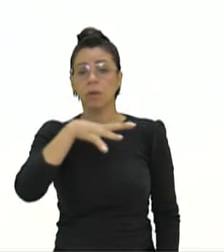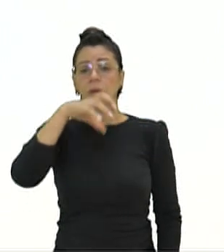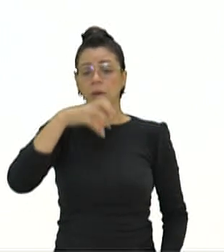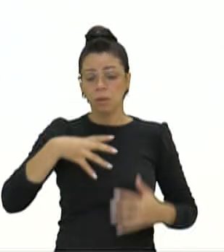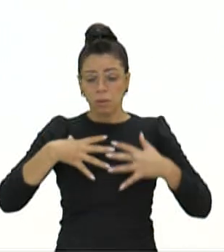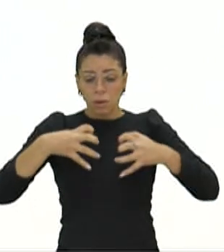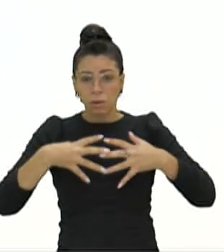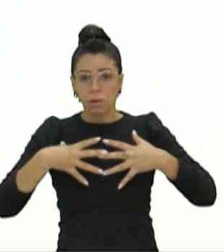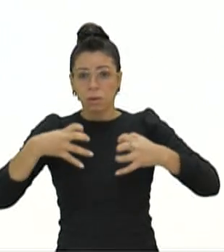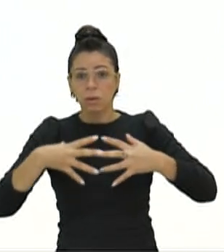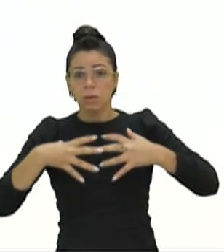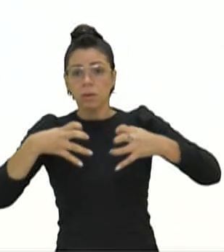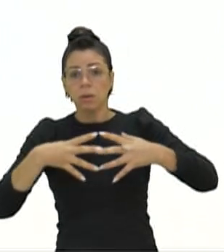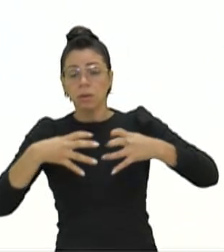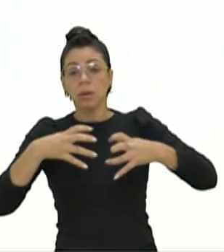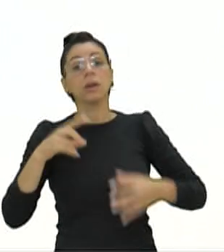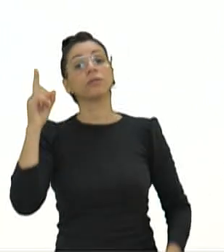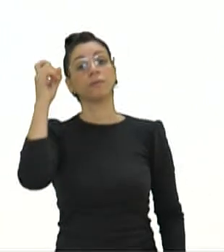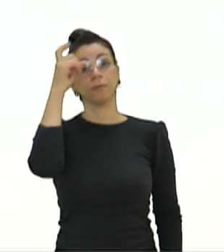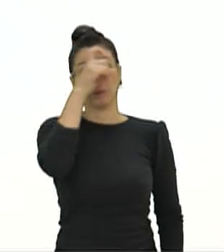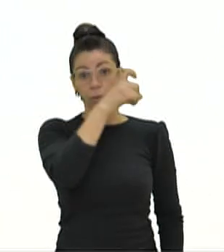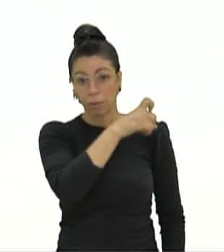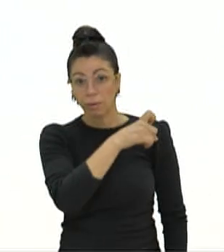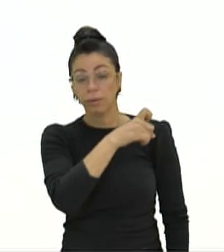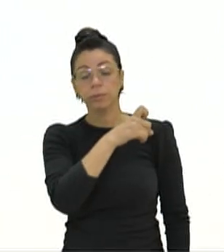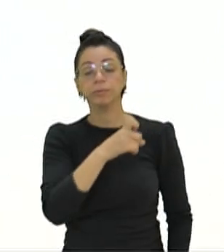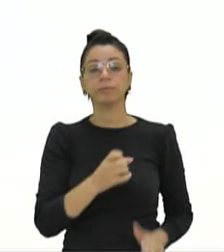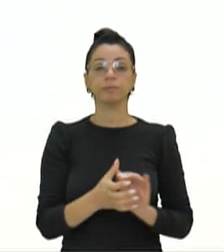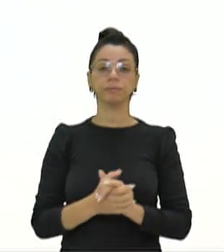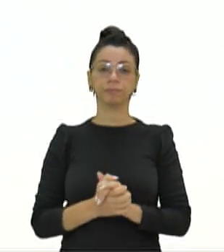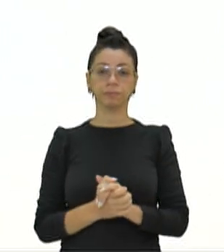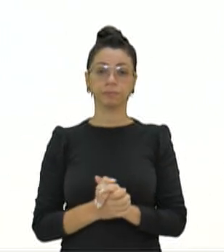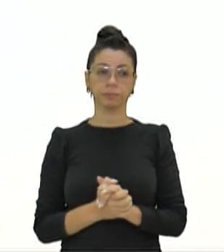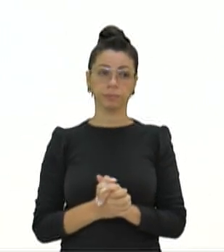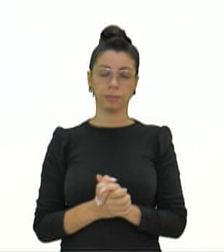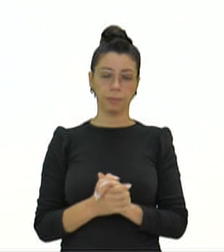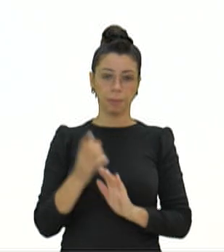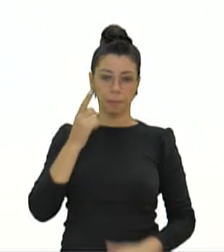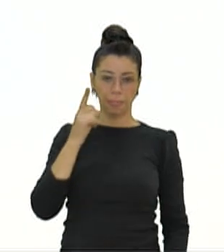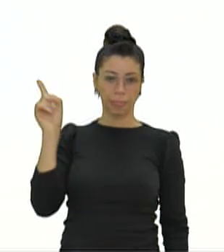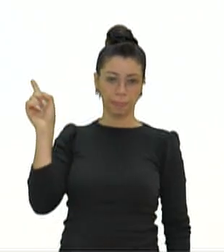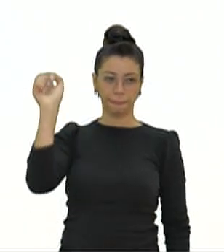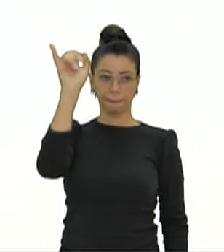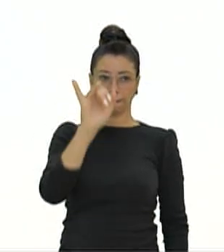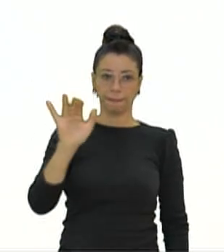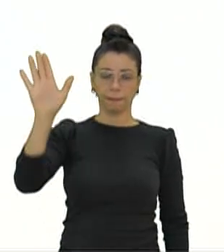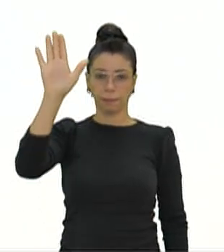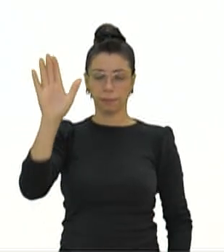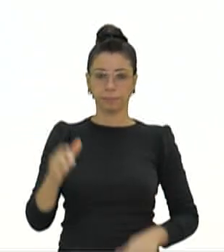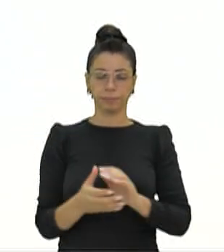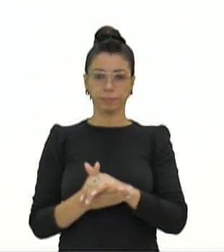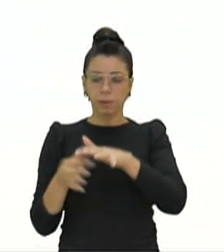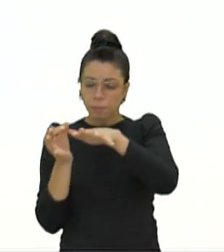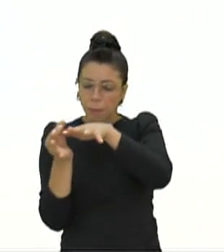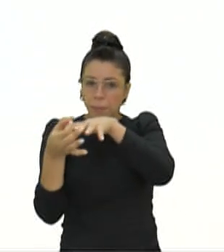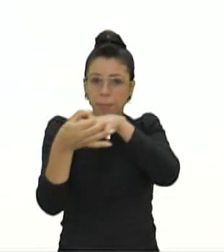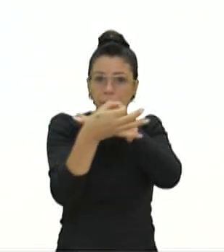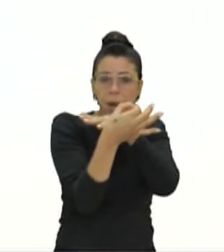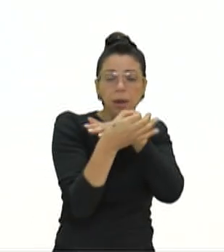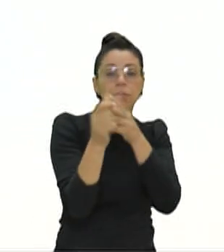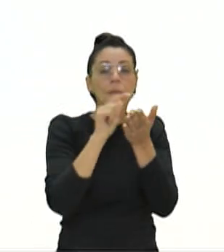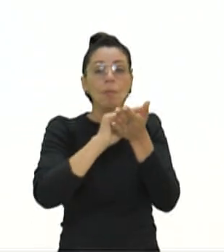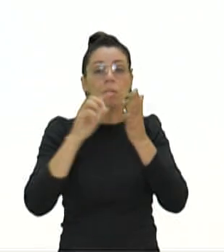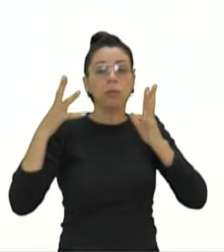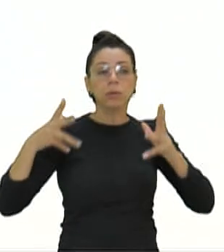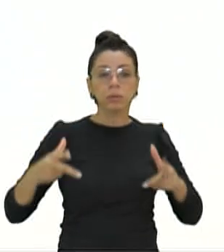ofegante, né? Ela respira assim com muita dificuldade. Então, olha só a imagem aqui. Olha um alvéolo limpinho. Olha um